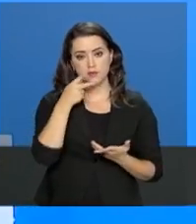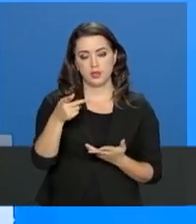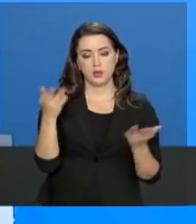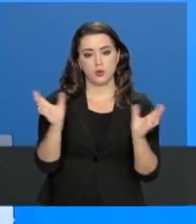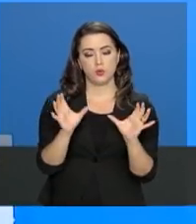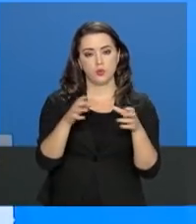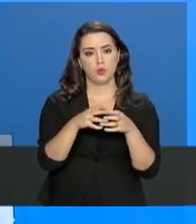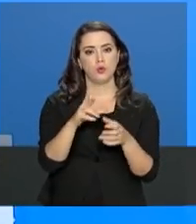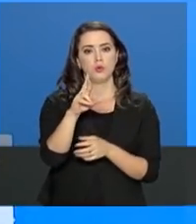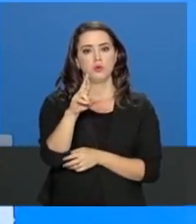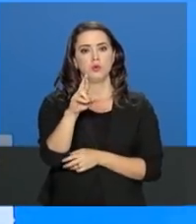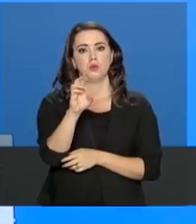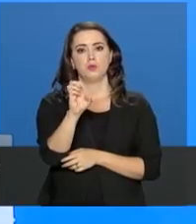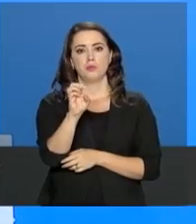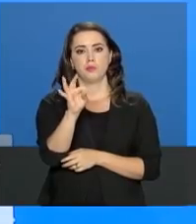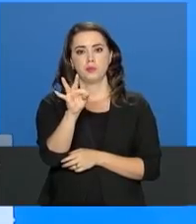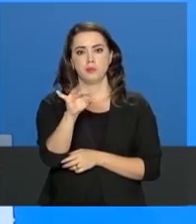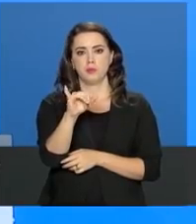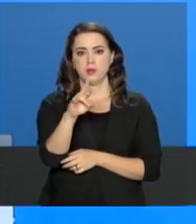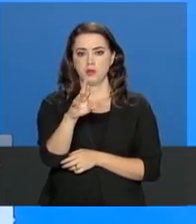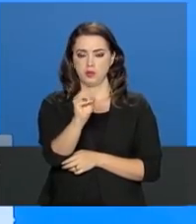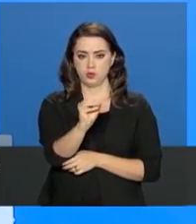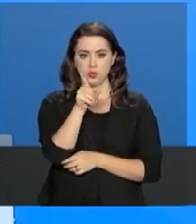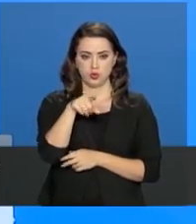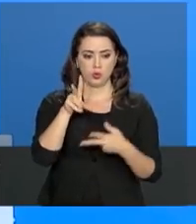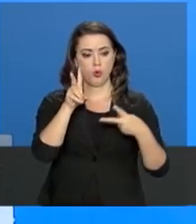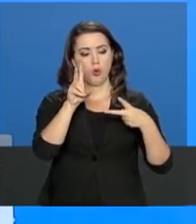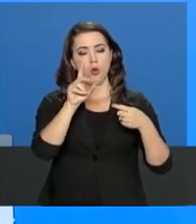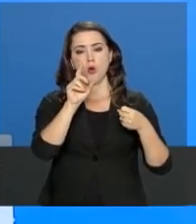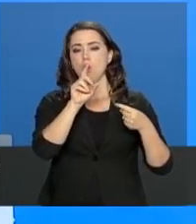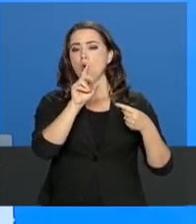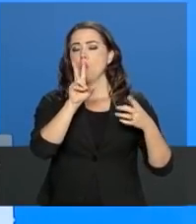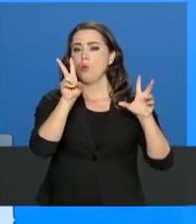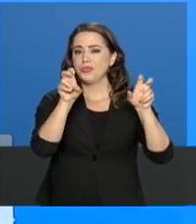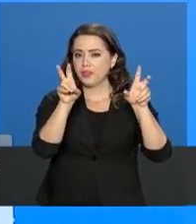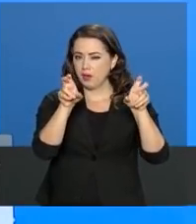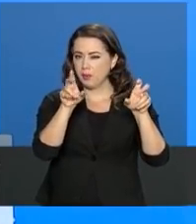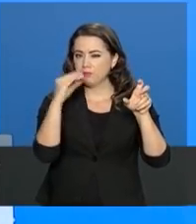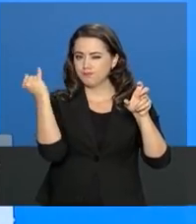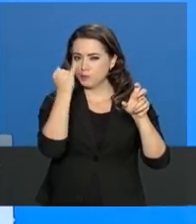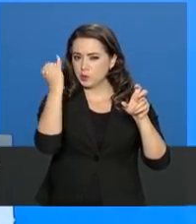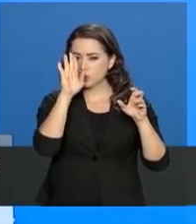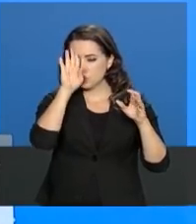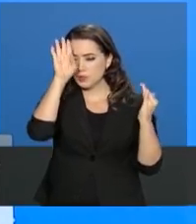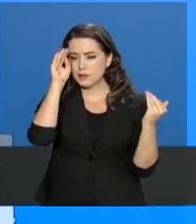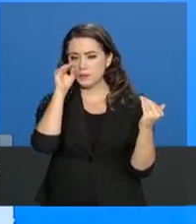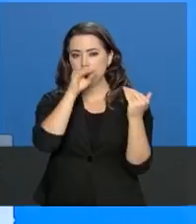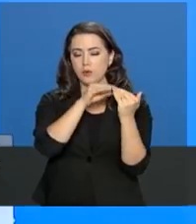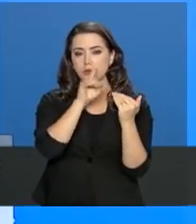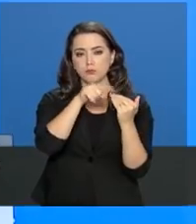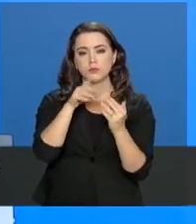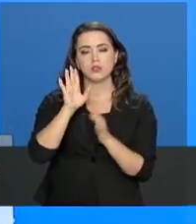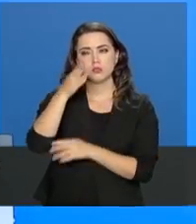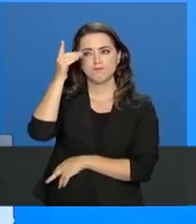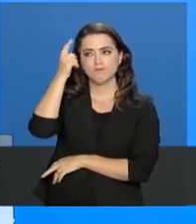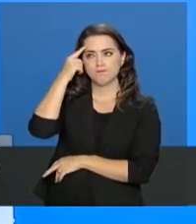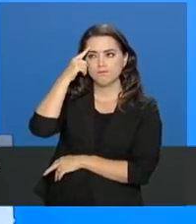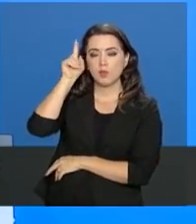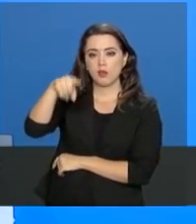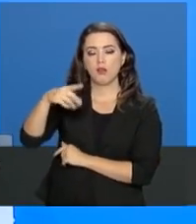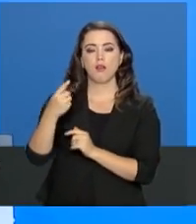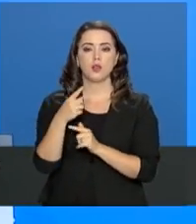em que o tema central é interessante foi um tema que estava no meu raciocínio que era a questão do da questão